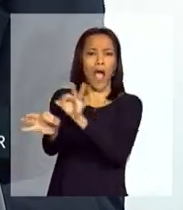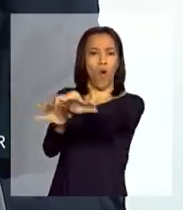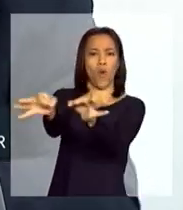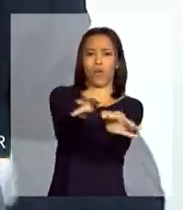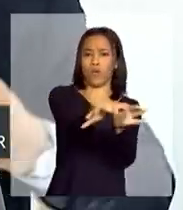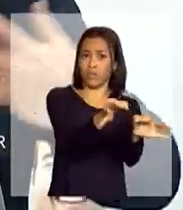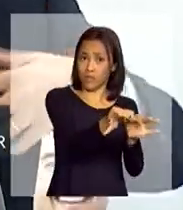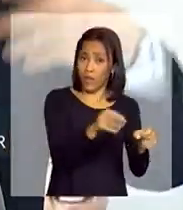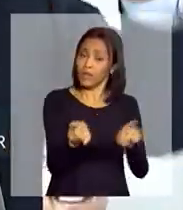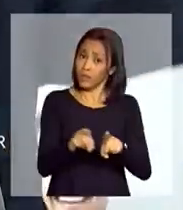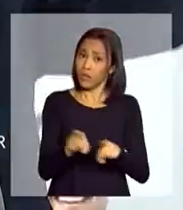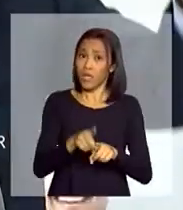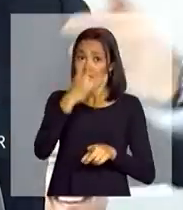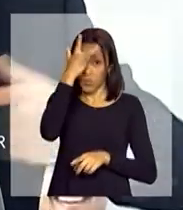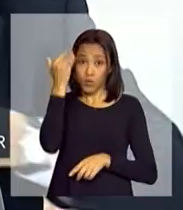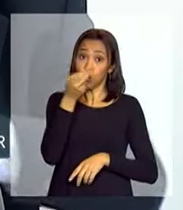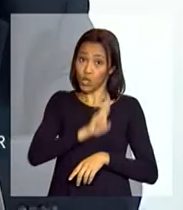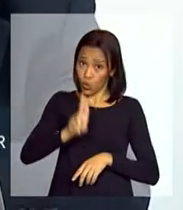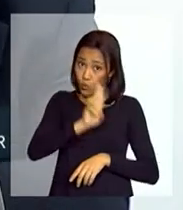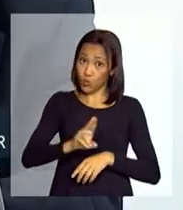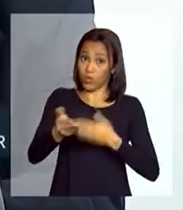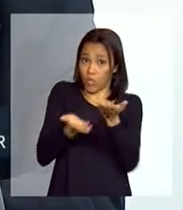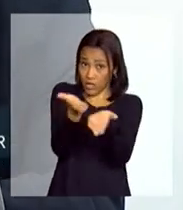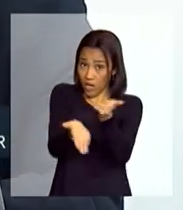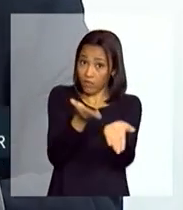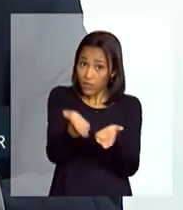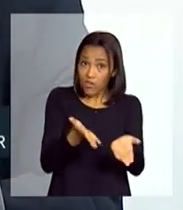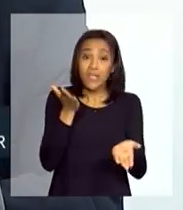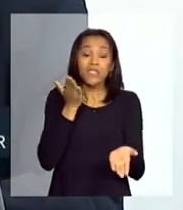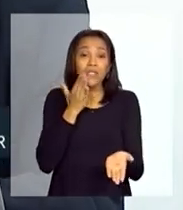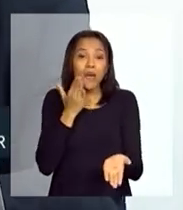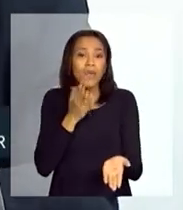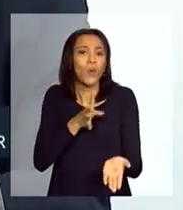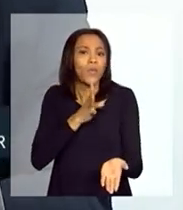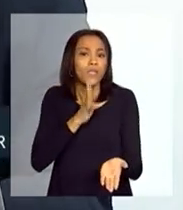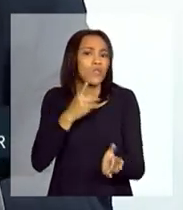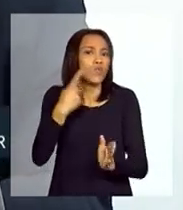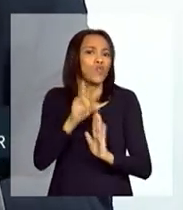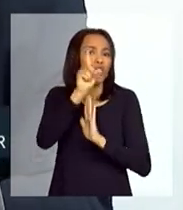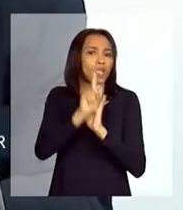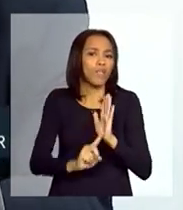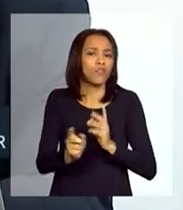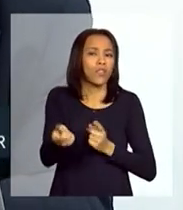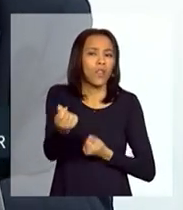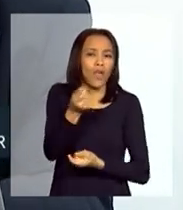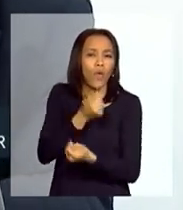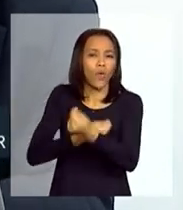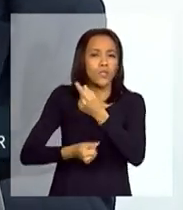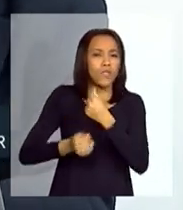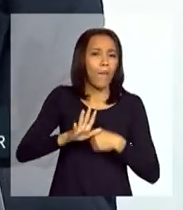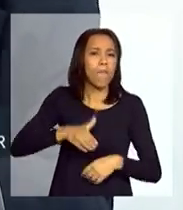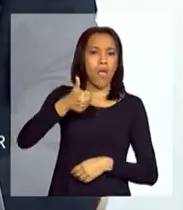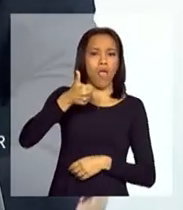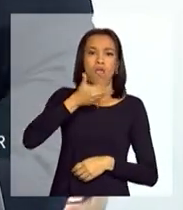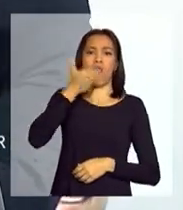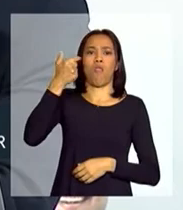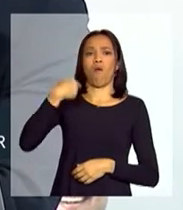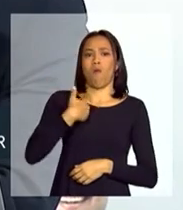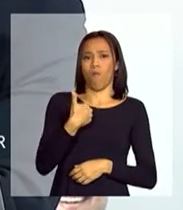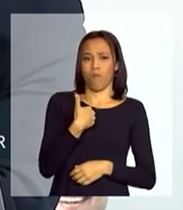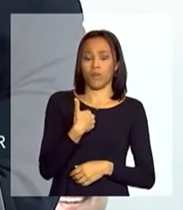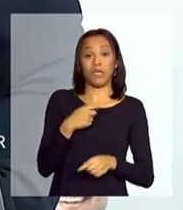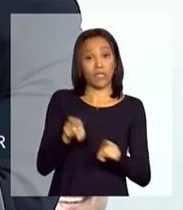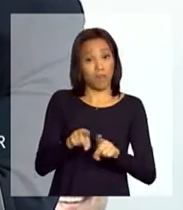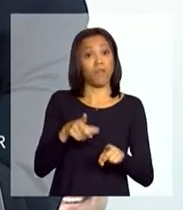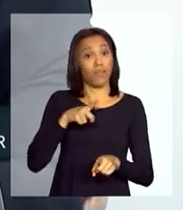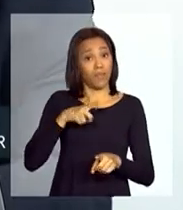e os clientes nos seus direitos de cidadão também já vão começar o exercício direito de negociar melhor de condições mas há impactos